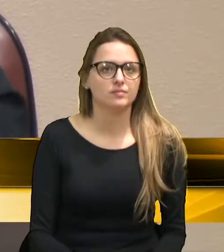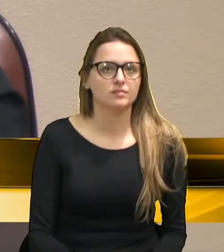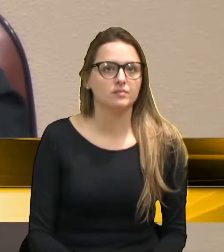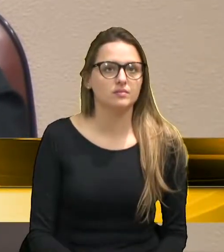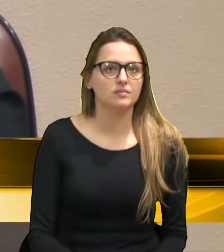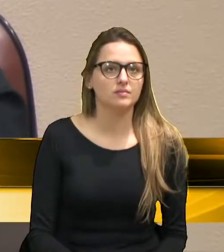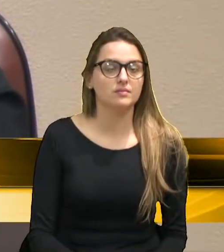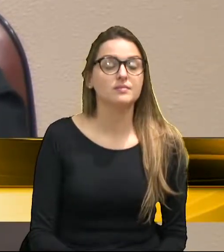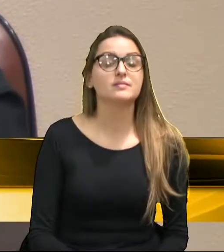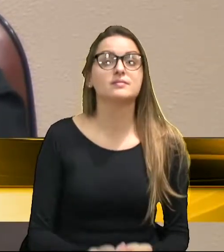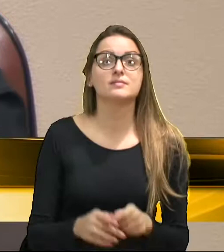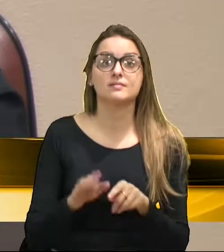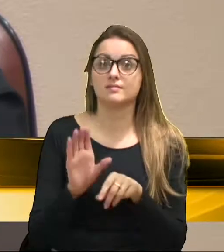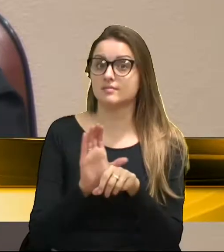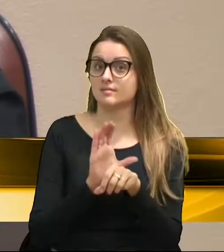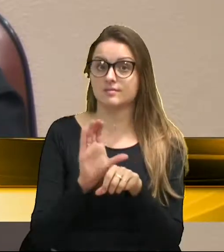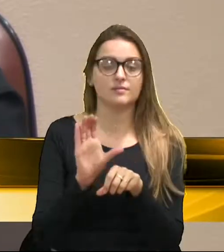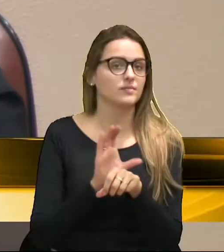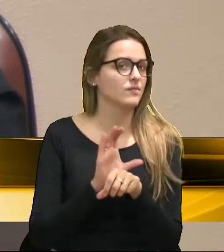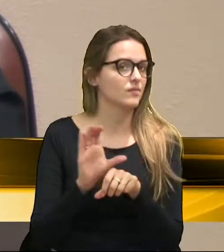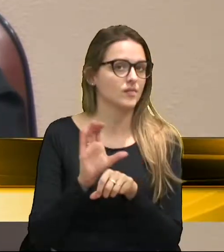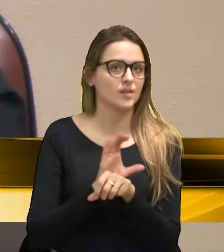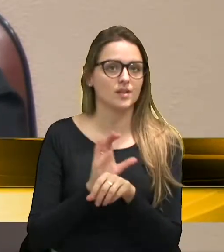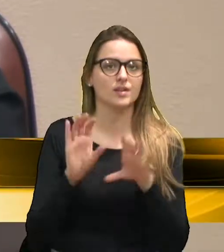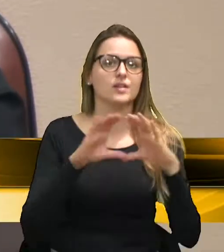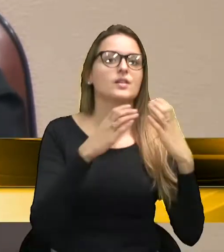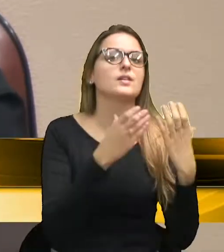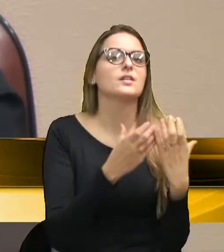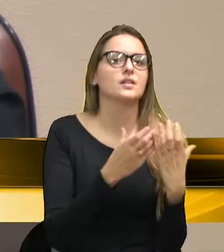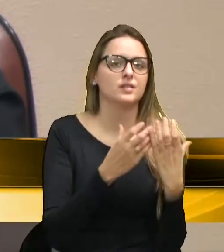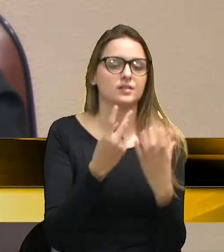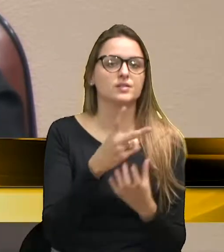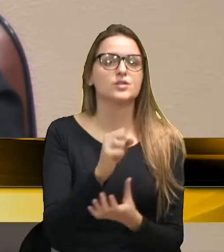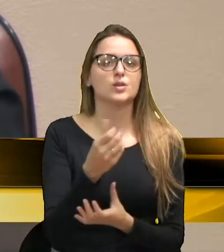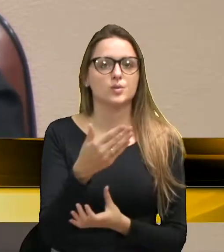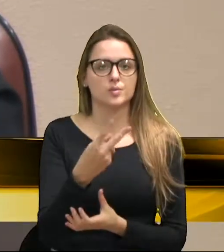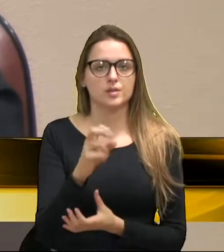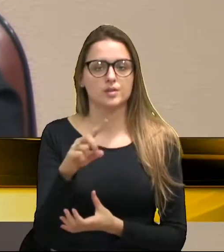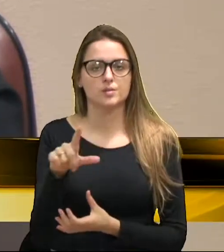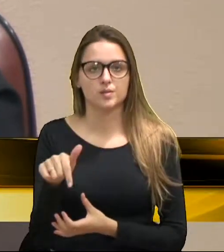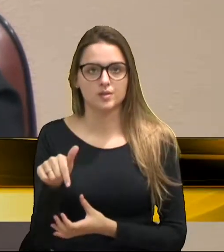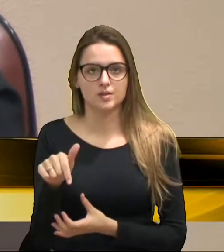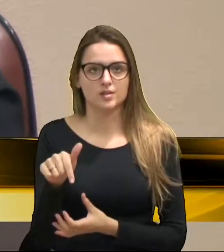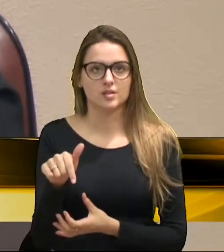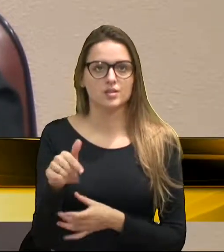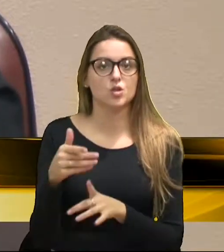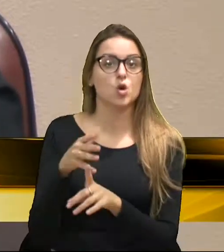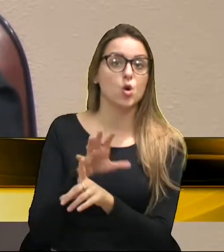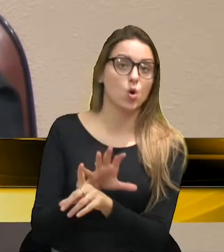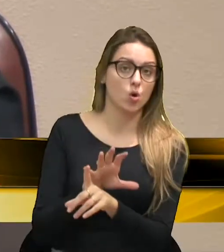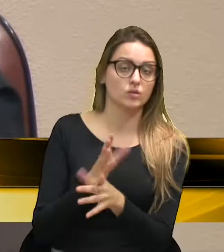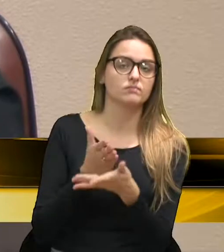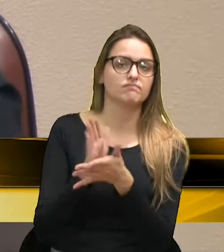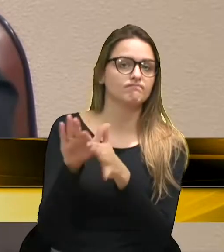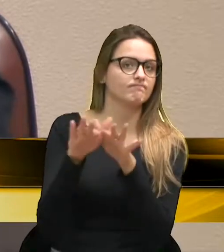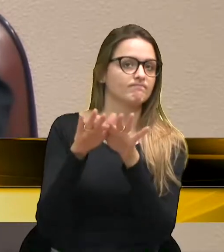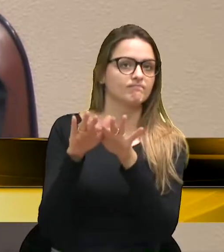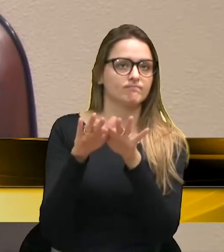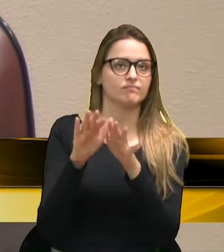Parecer pela inconstitucionalidade do projeto de lei número 128/2017, rejeitado por